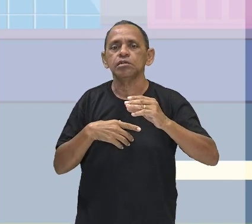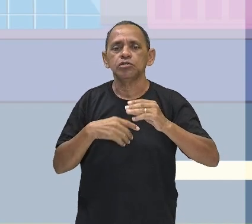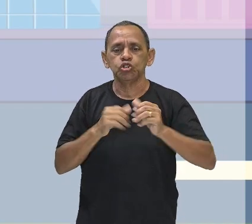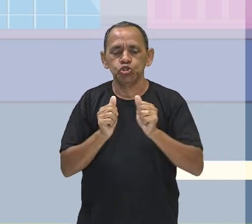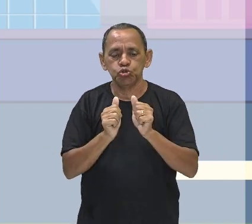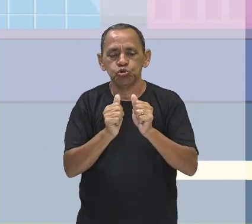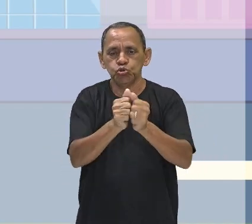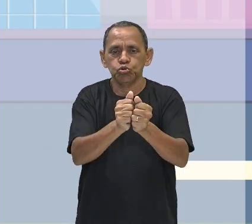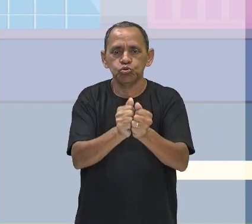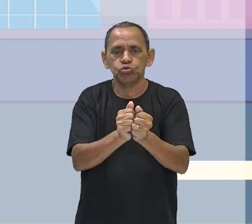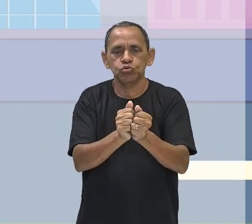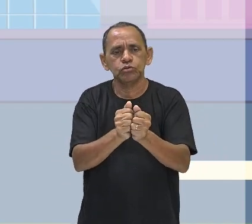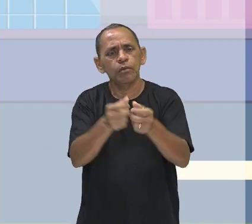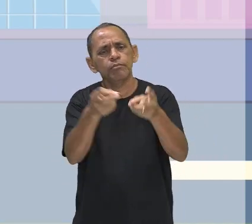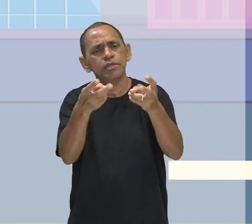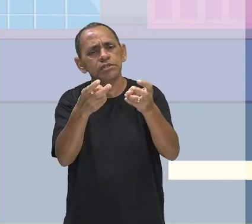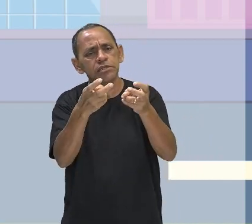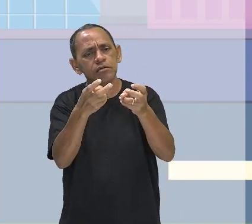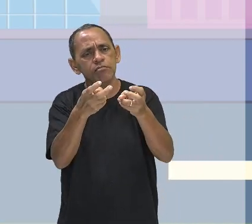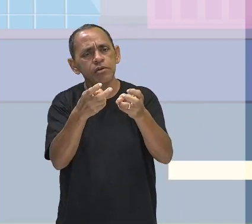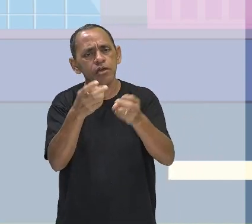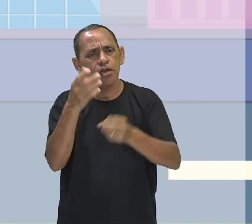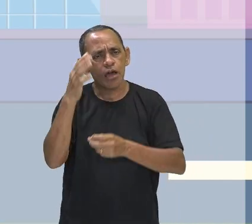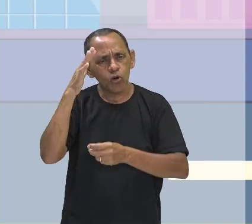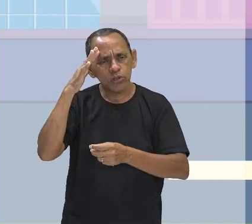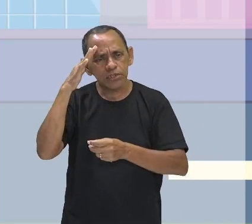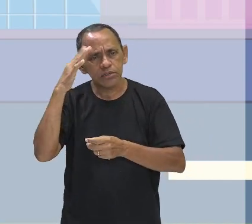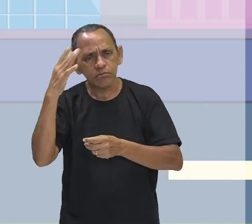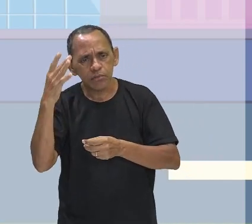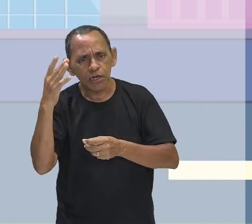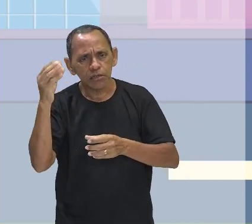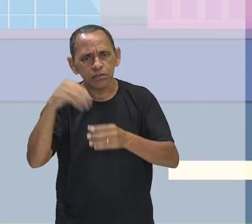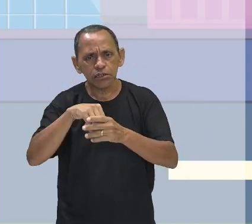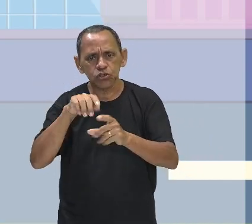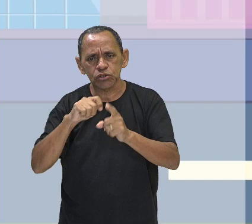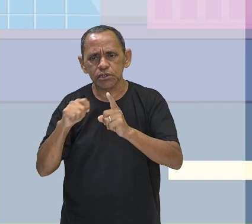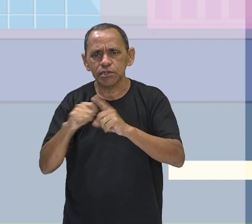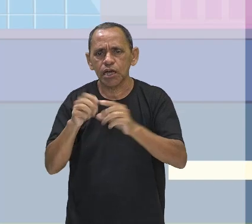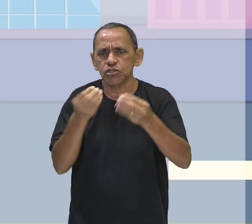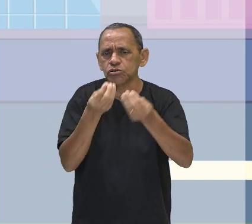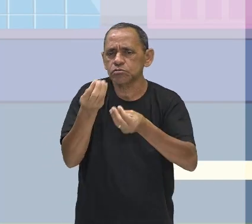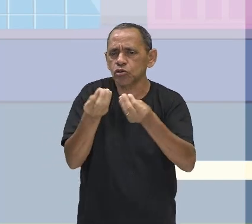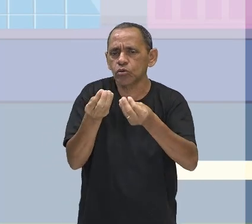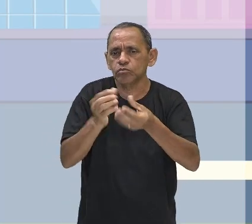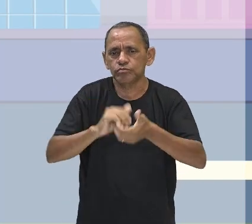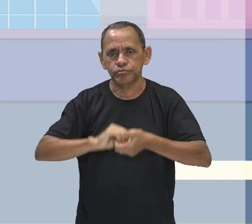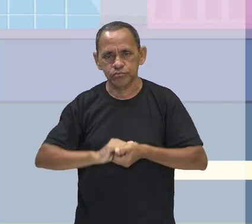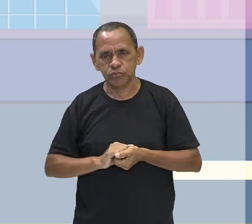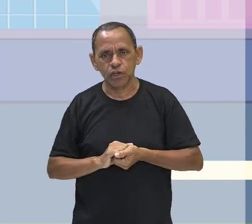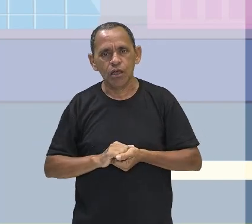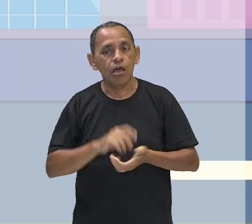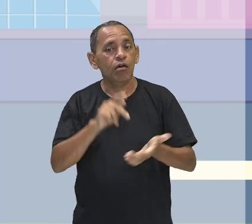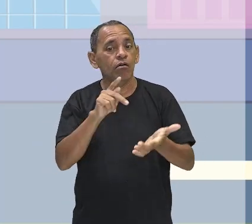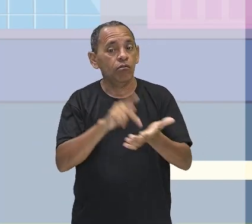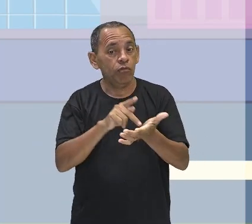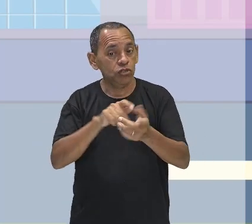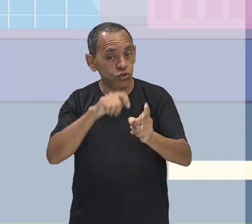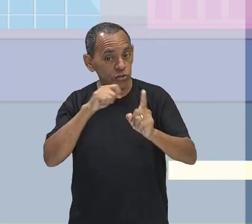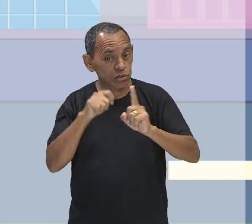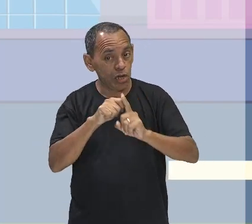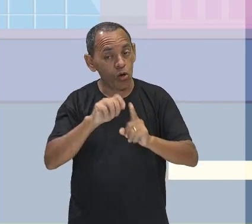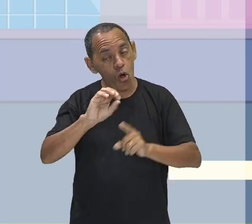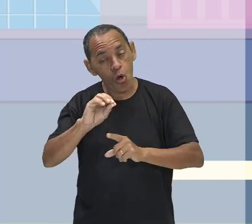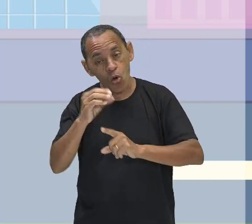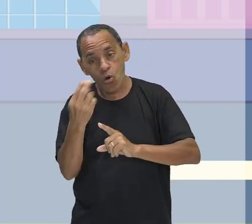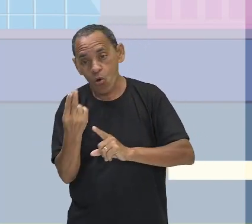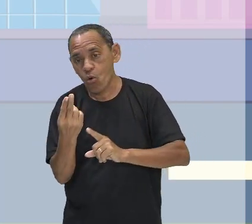uma coisa que acontece na sociedade para você dizer se é fato social